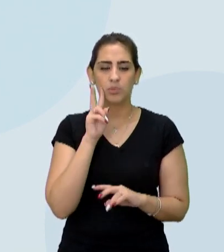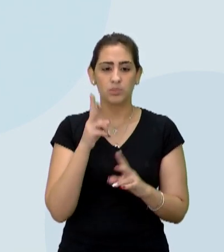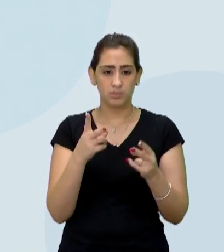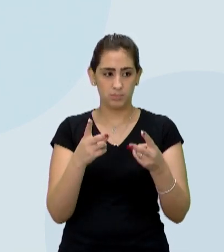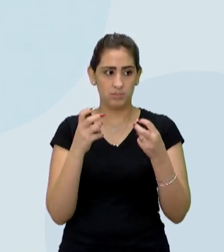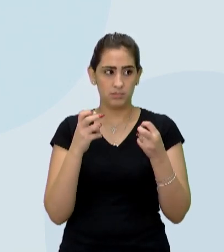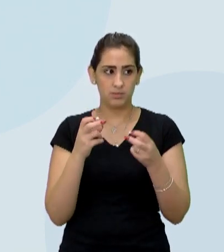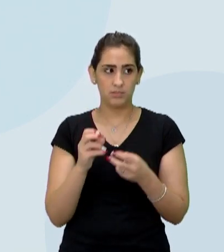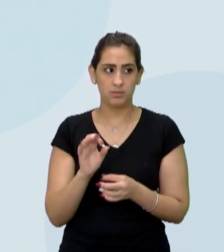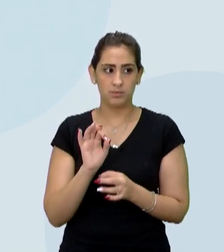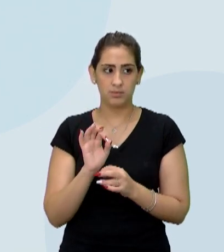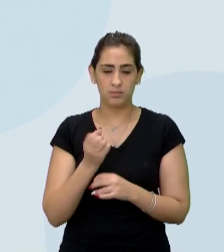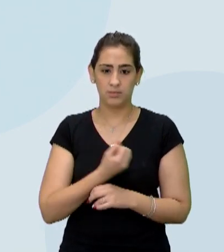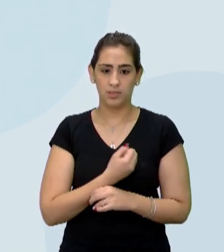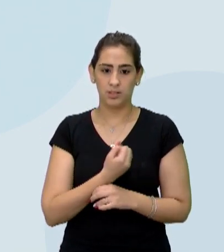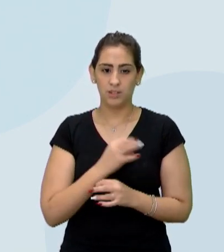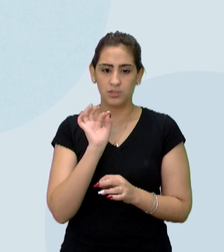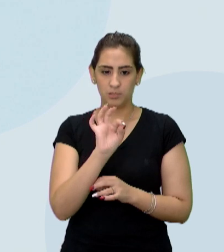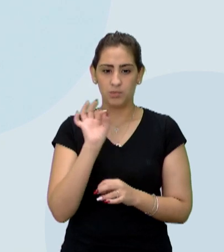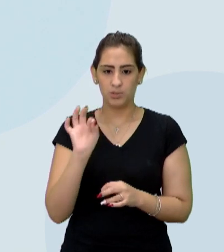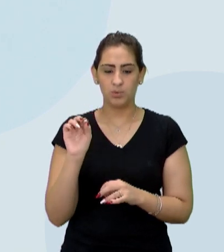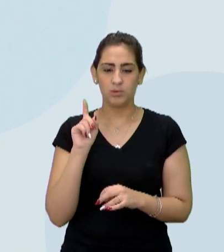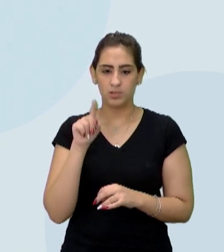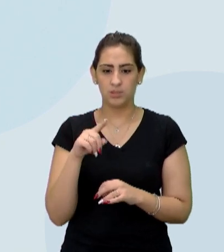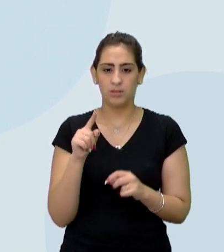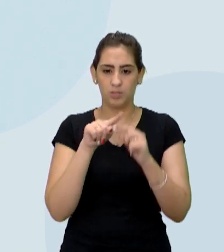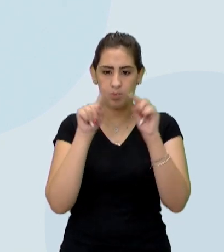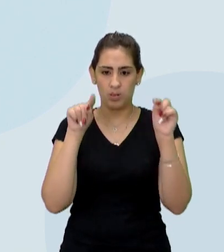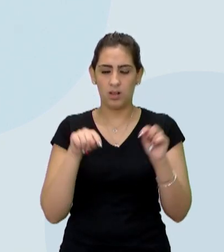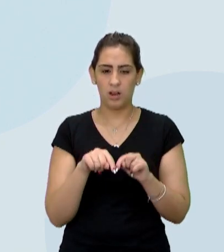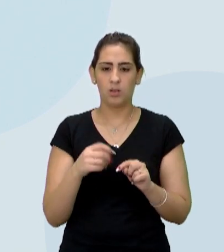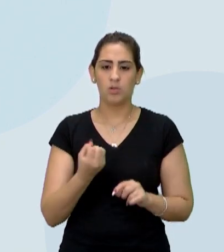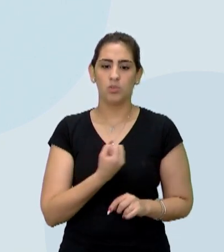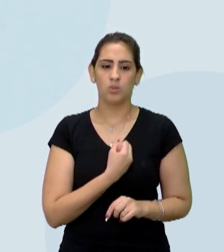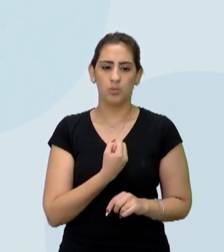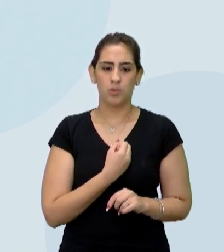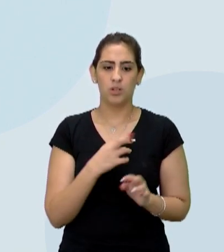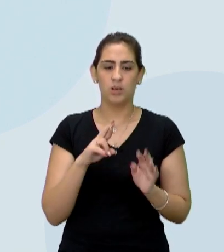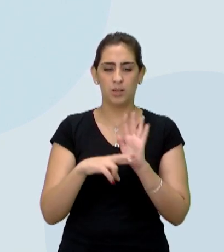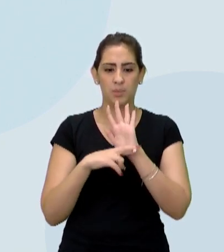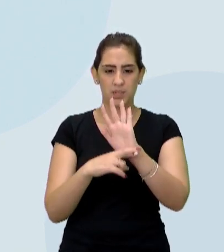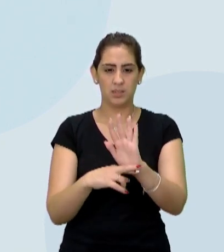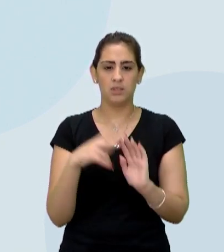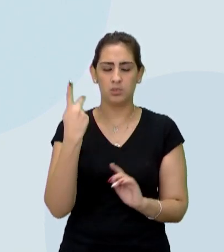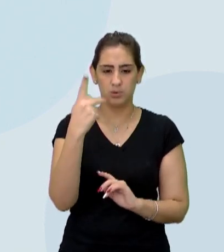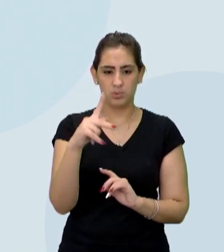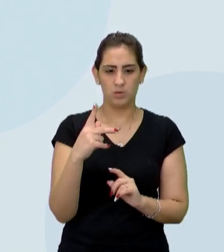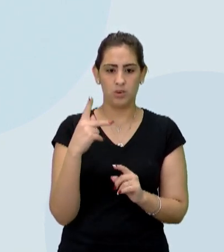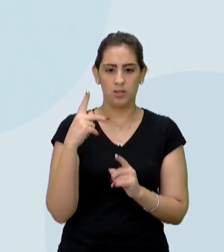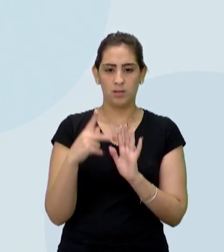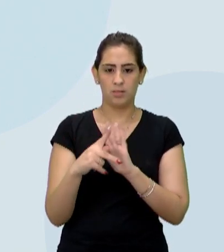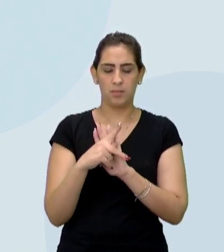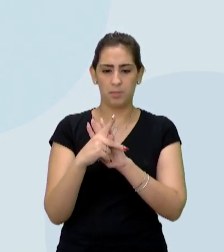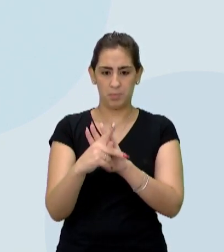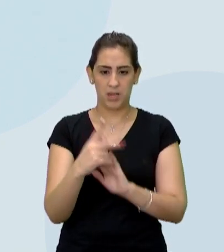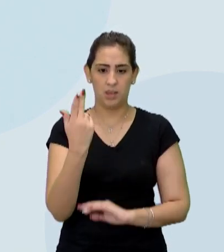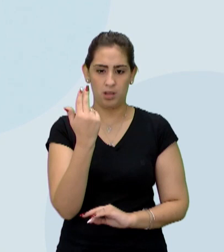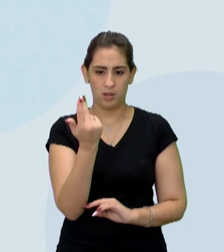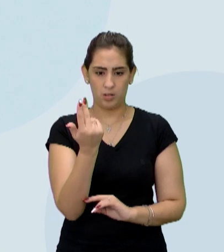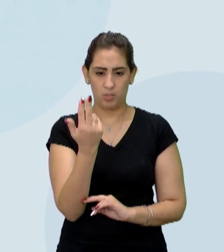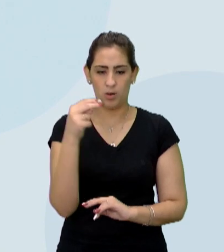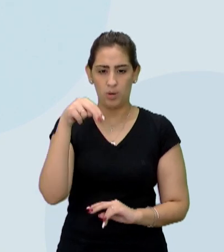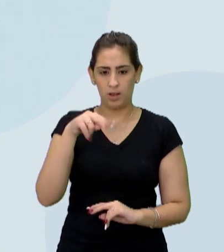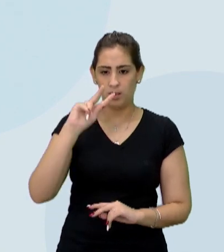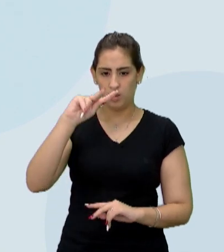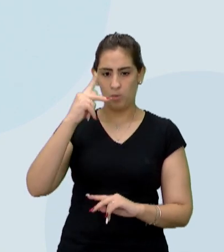que a quantidade de pontos é o quadrado do número que representa a sua posição, ou seja, P igual a